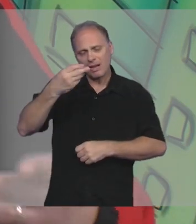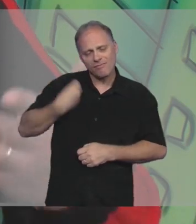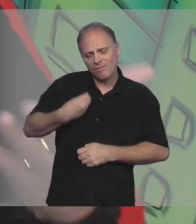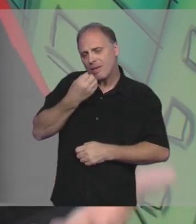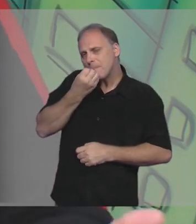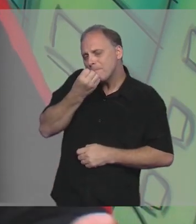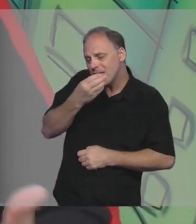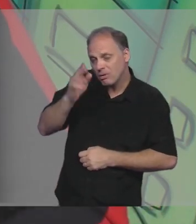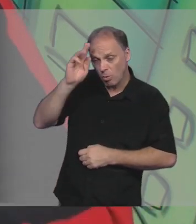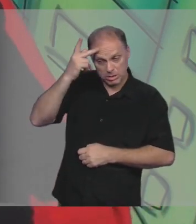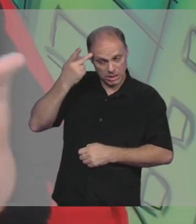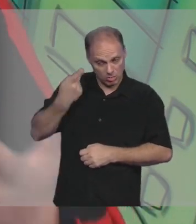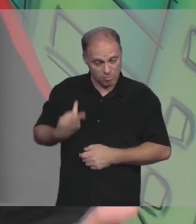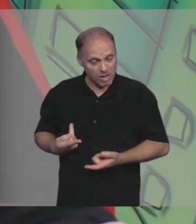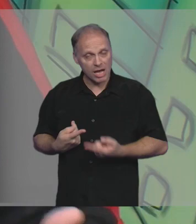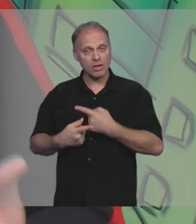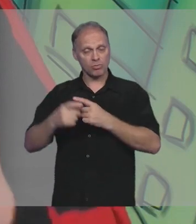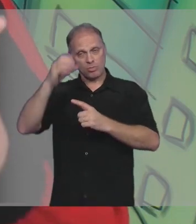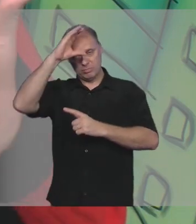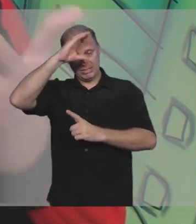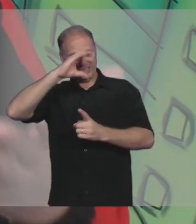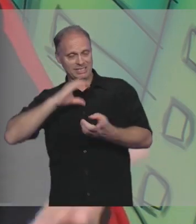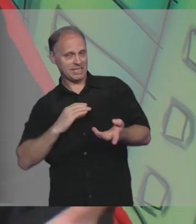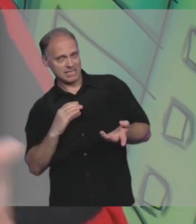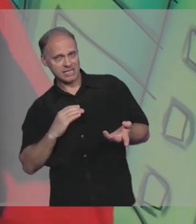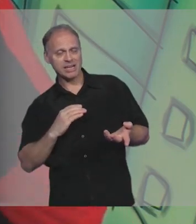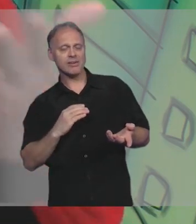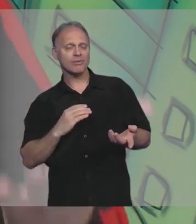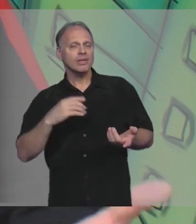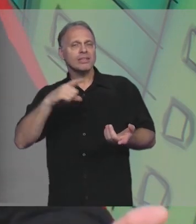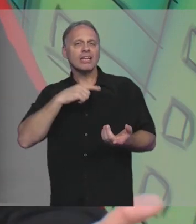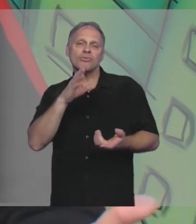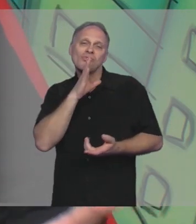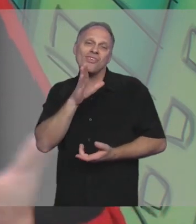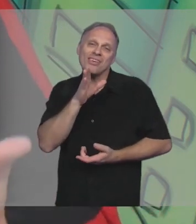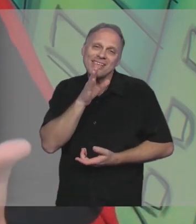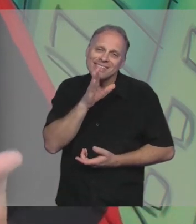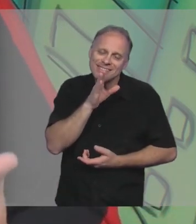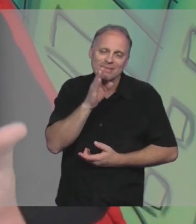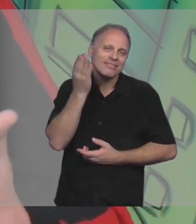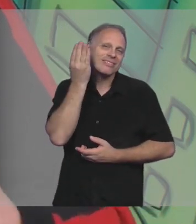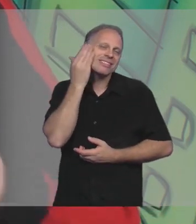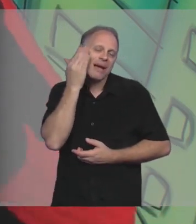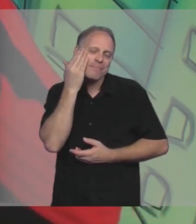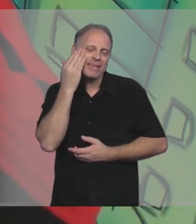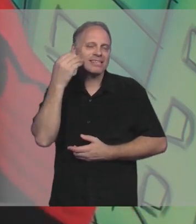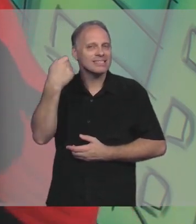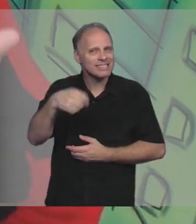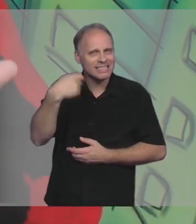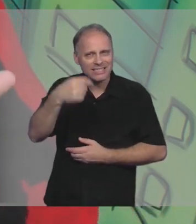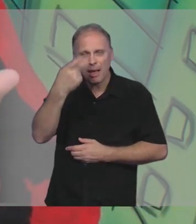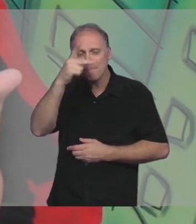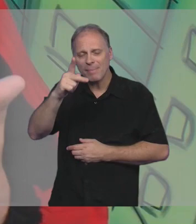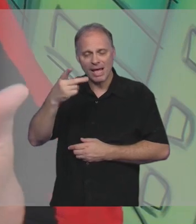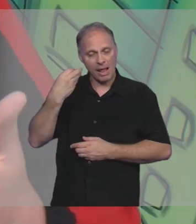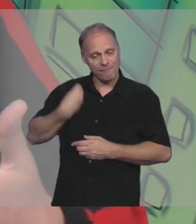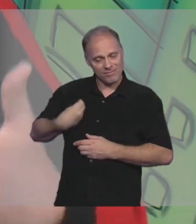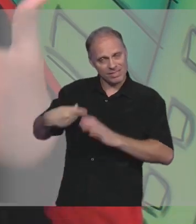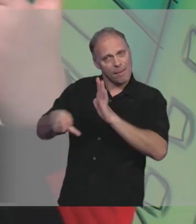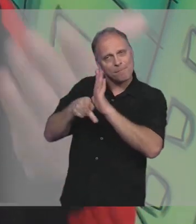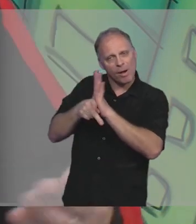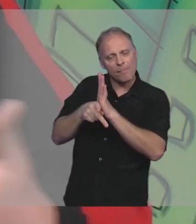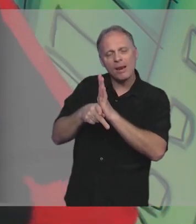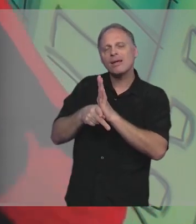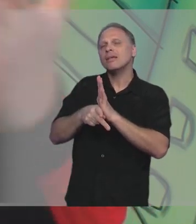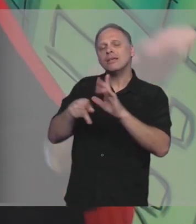bem como ser humano, como cidadão, tendo conhecimentos e saberes necessários para a sua vida